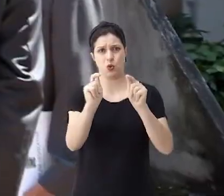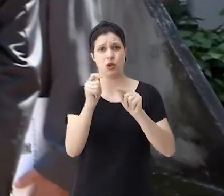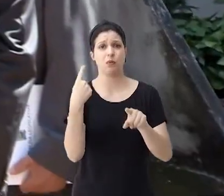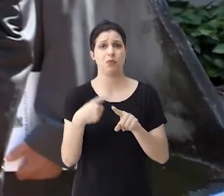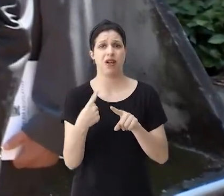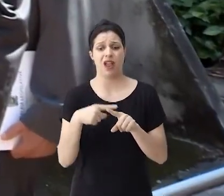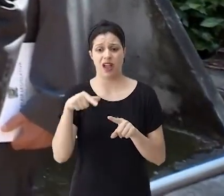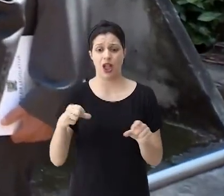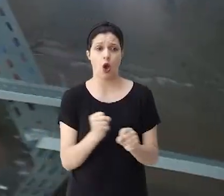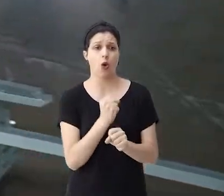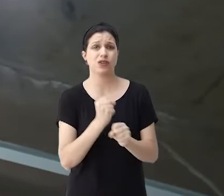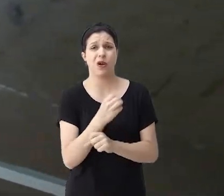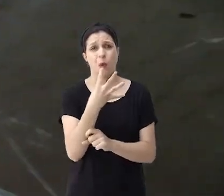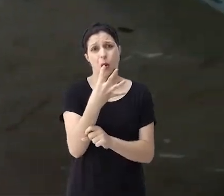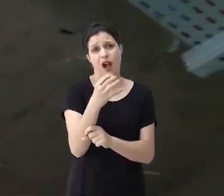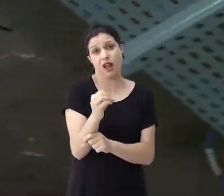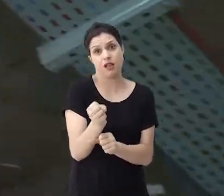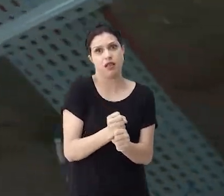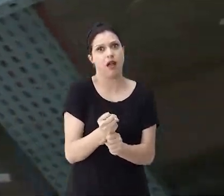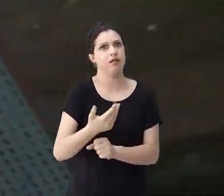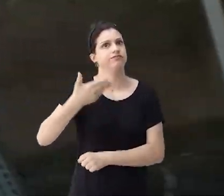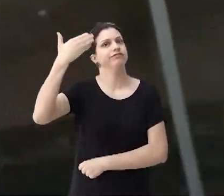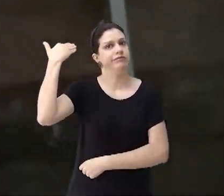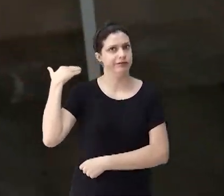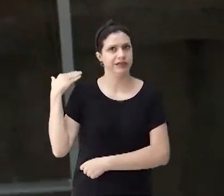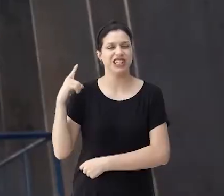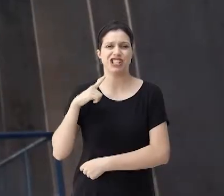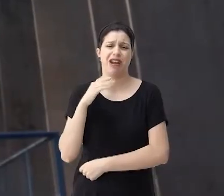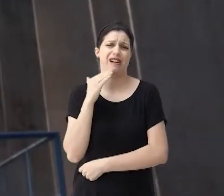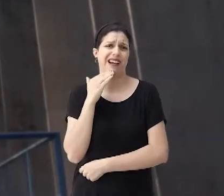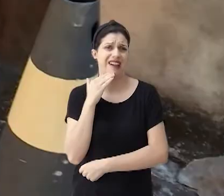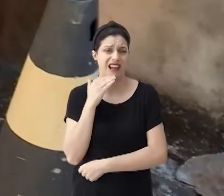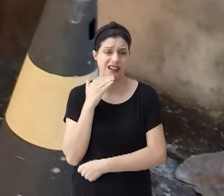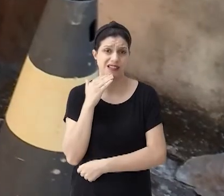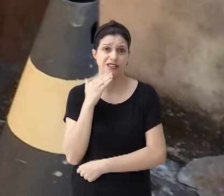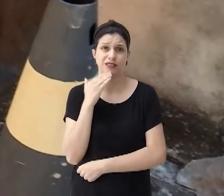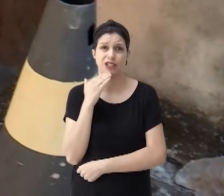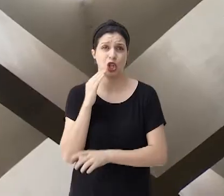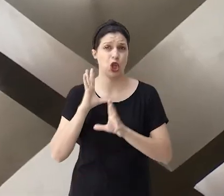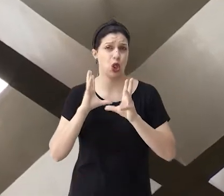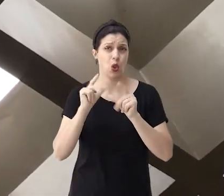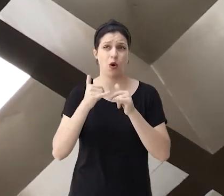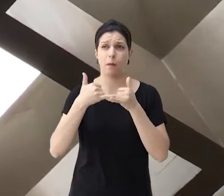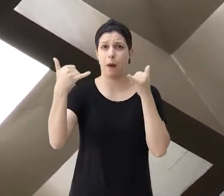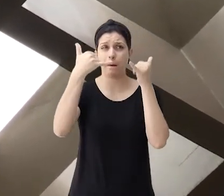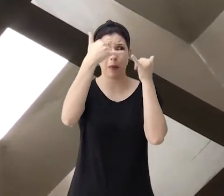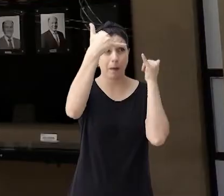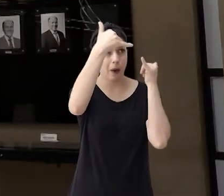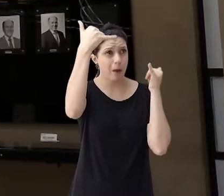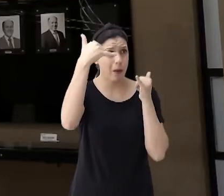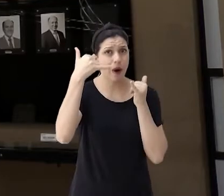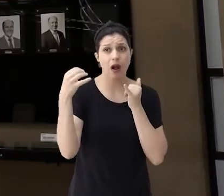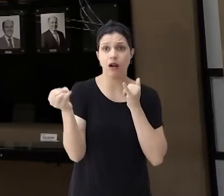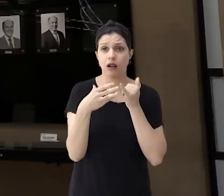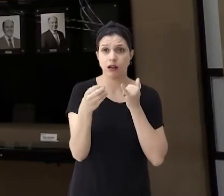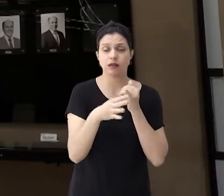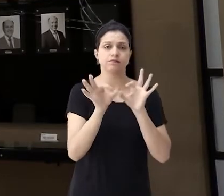casa, porque aqui, uma construção de 40 anos, estava tudo deteriorado. Toda a parte elétrica